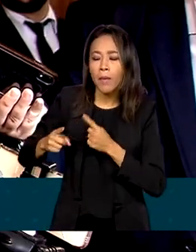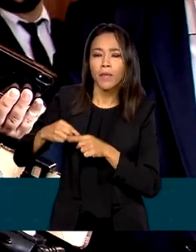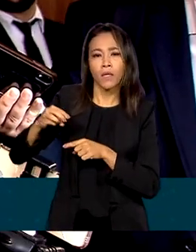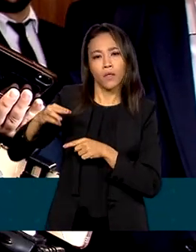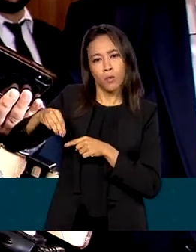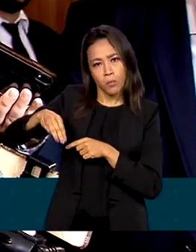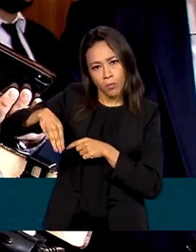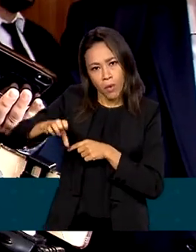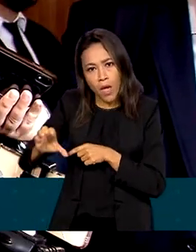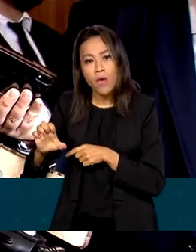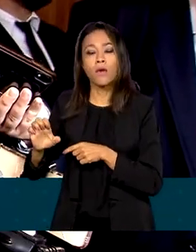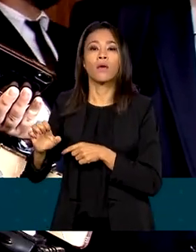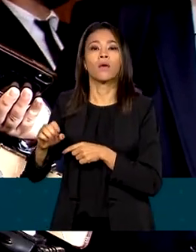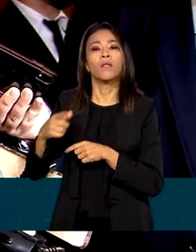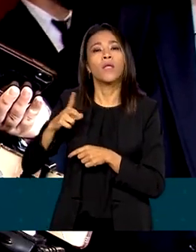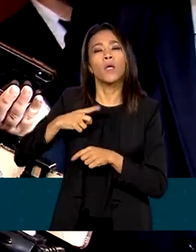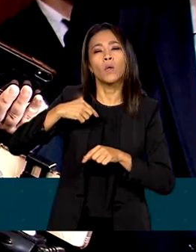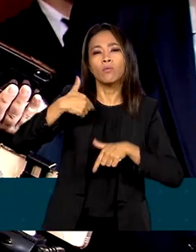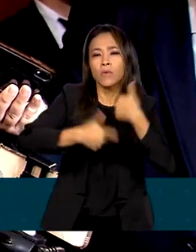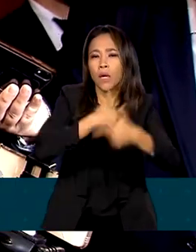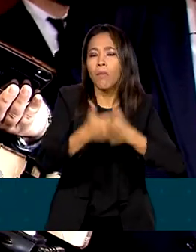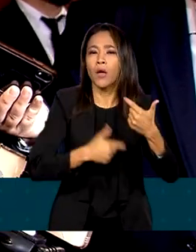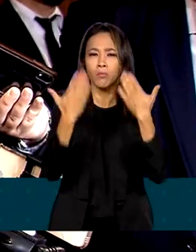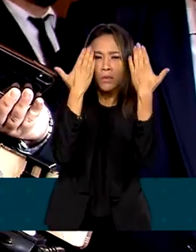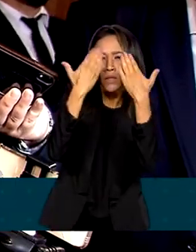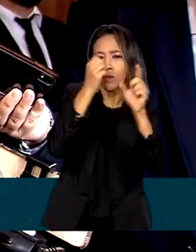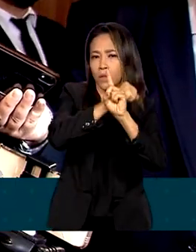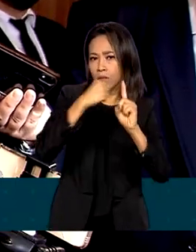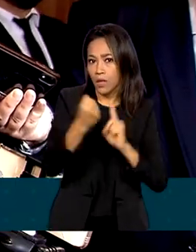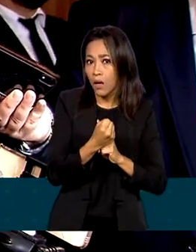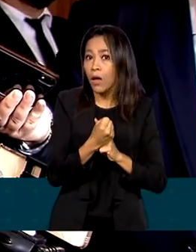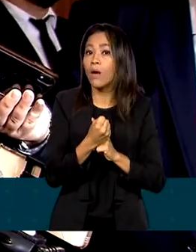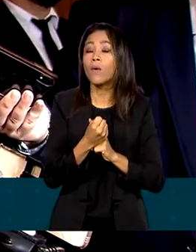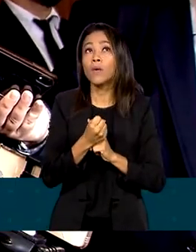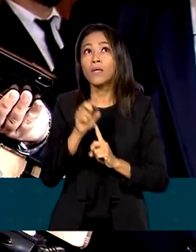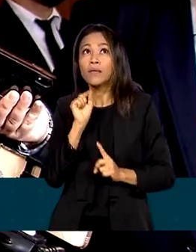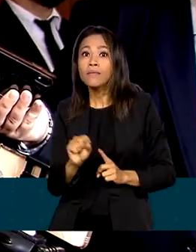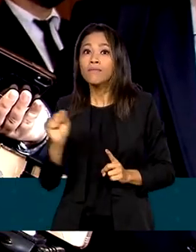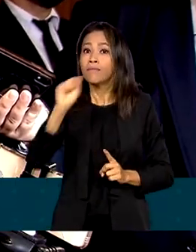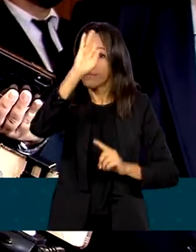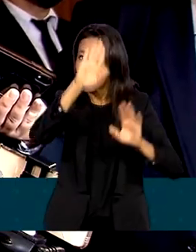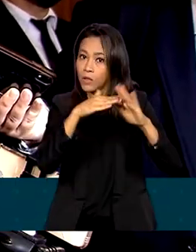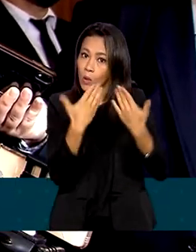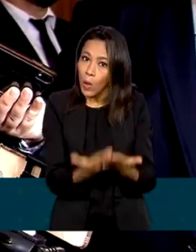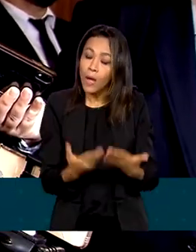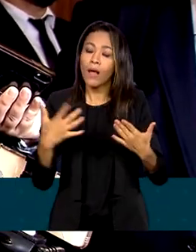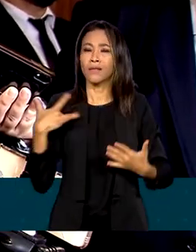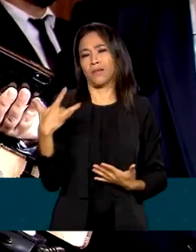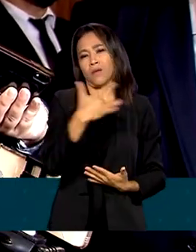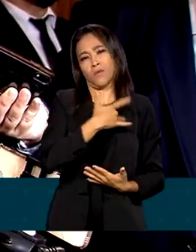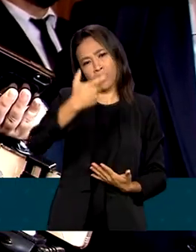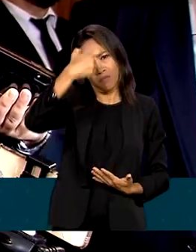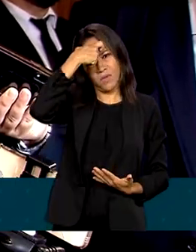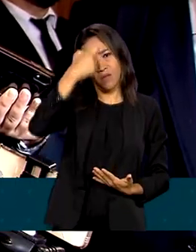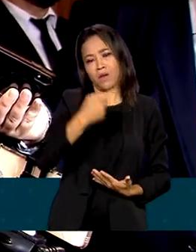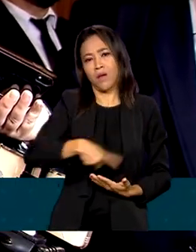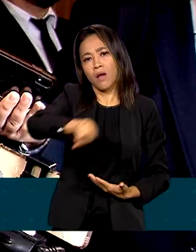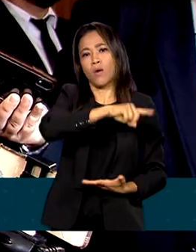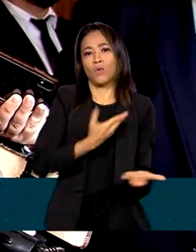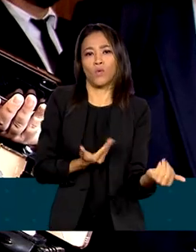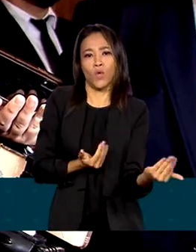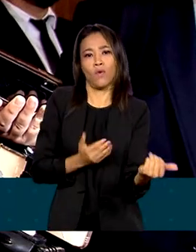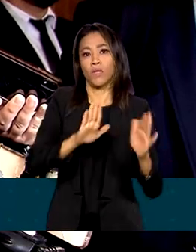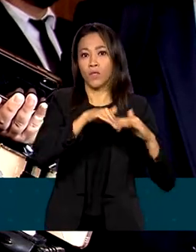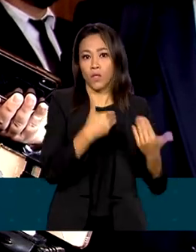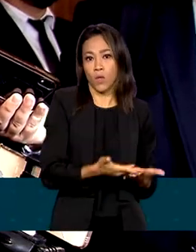escolas. É preciso criar condições de apoiar a saúde mental de muitas vezes os jovens que estão nas escolas públicas